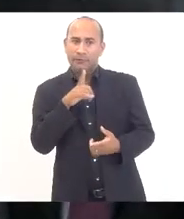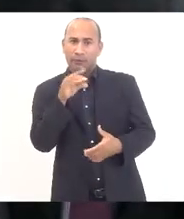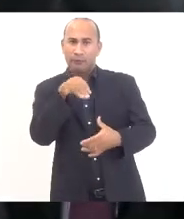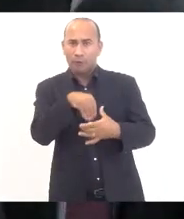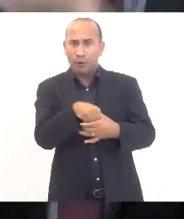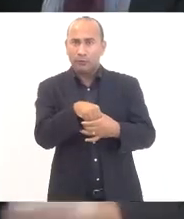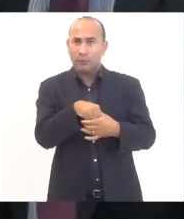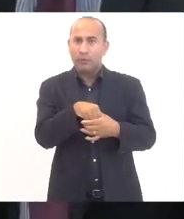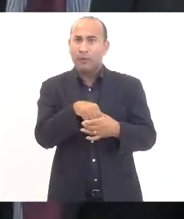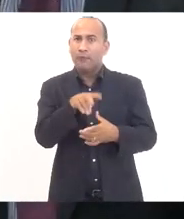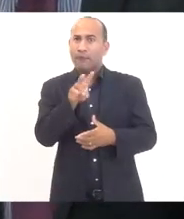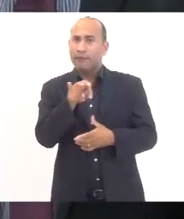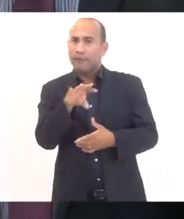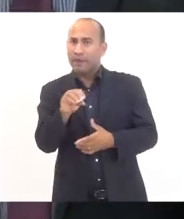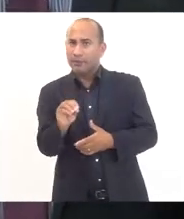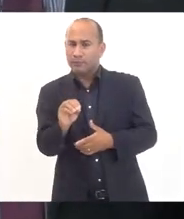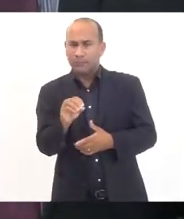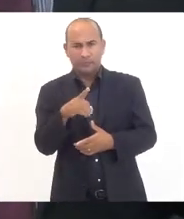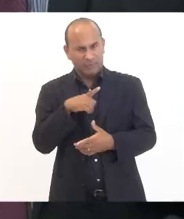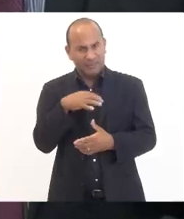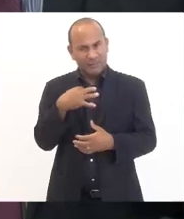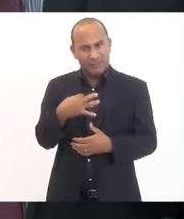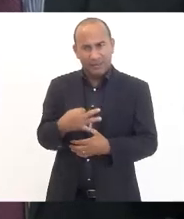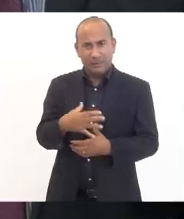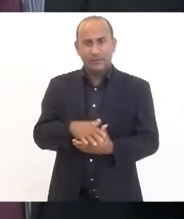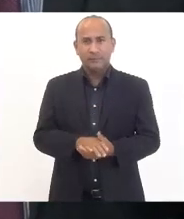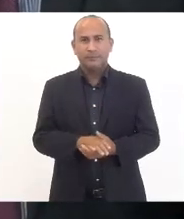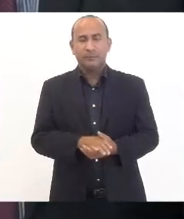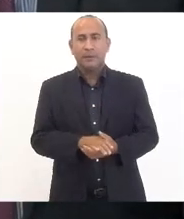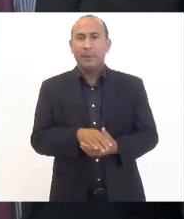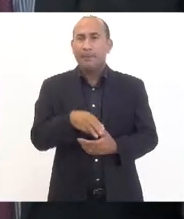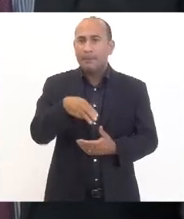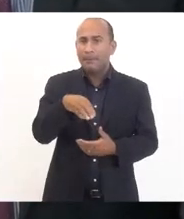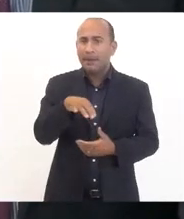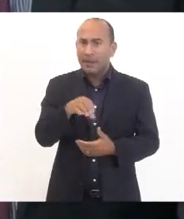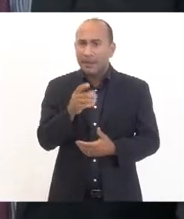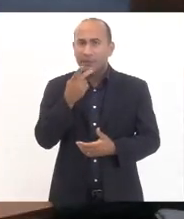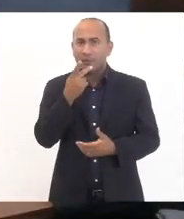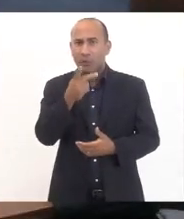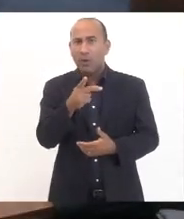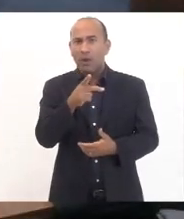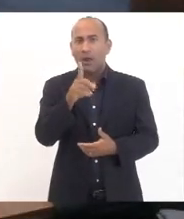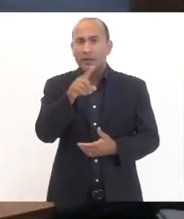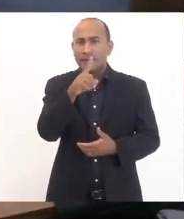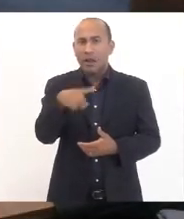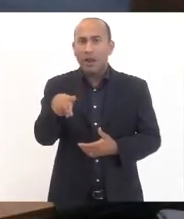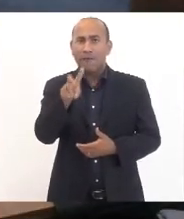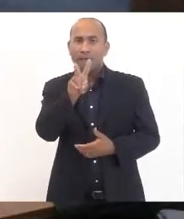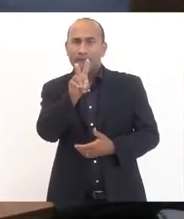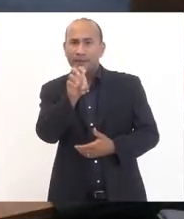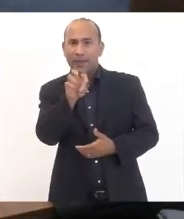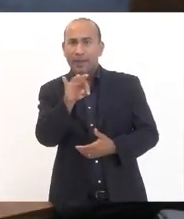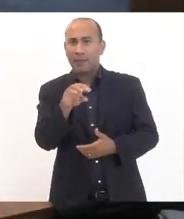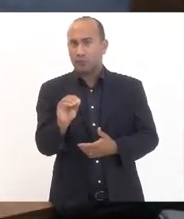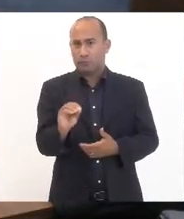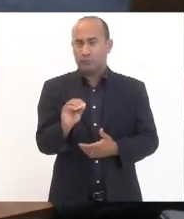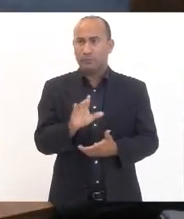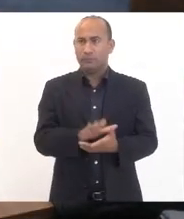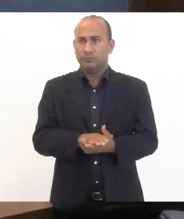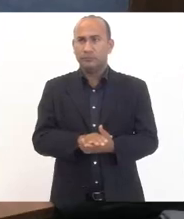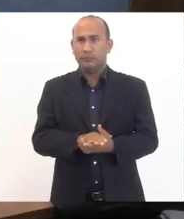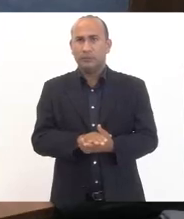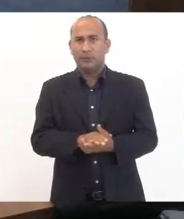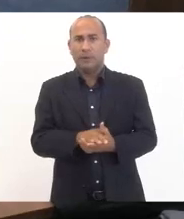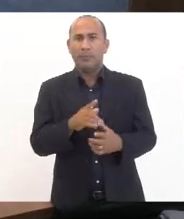Tem certeza? O Márcio encaminhou pela derrubada do veto. Tá, porque no 18.